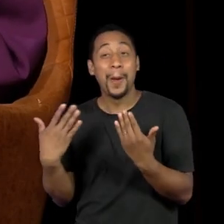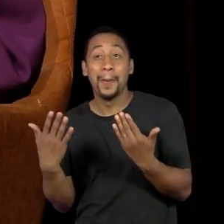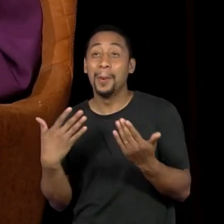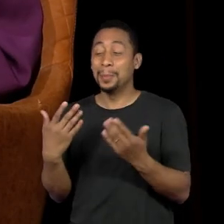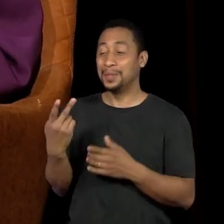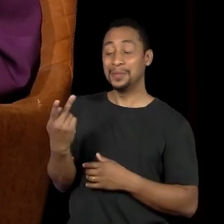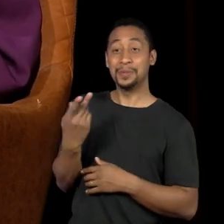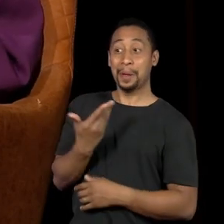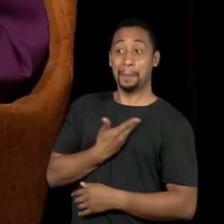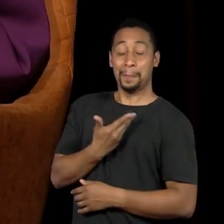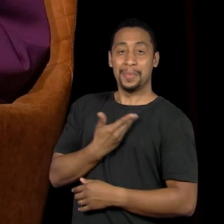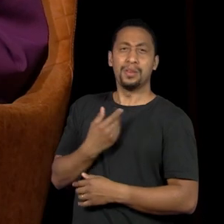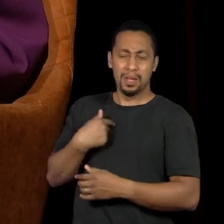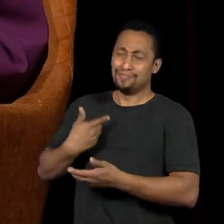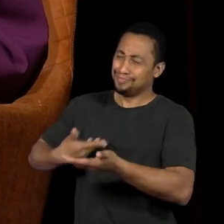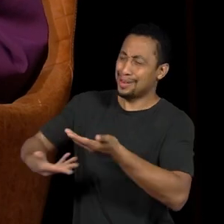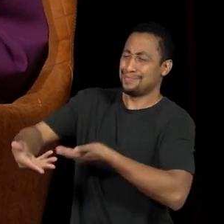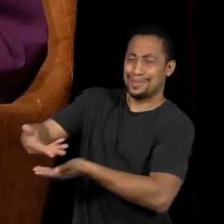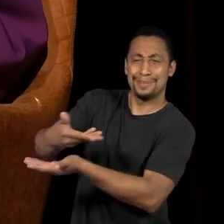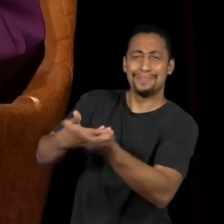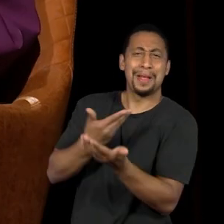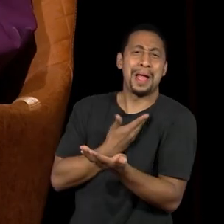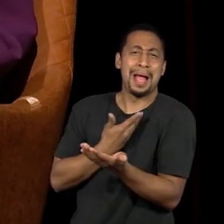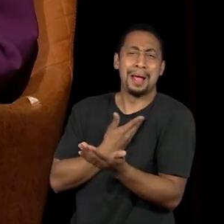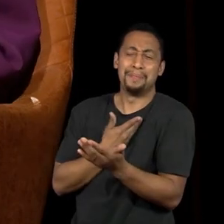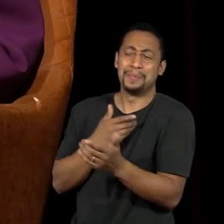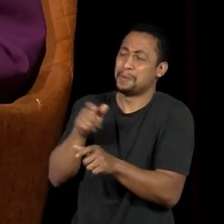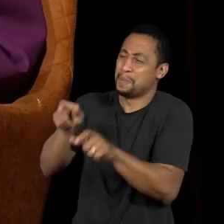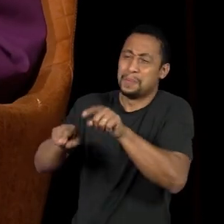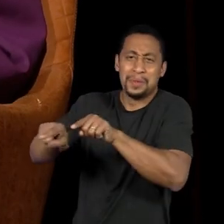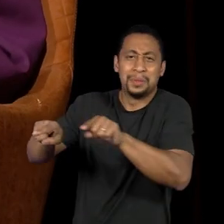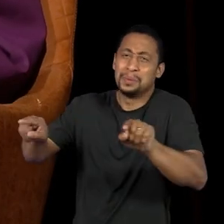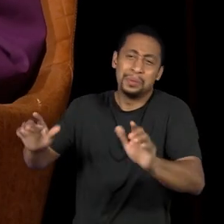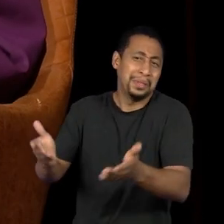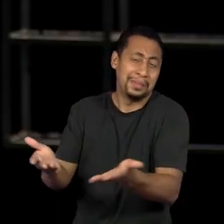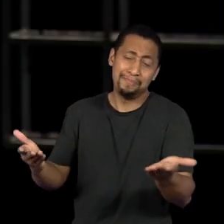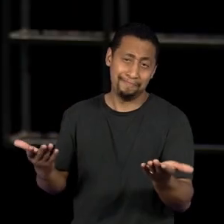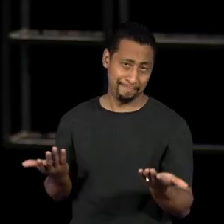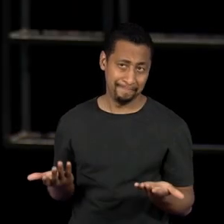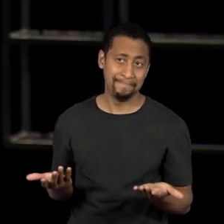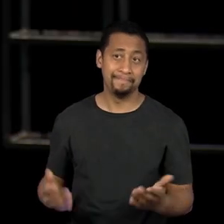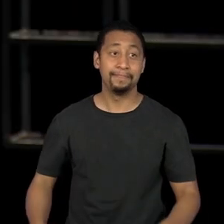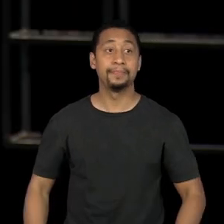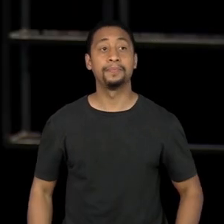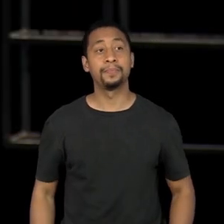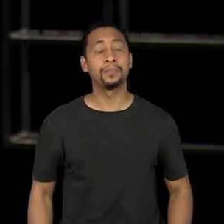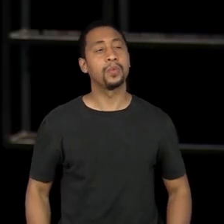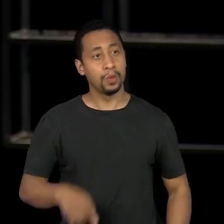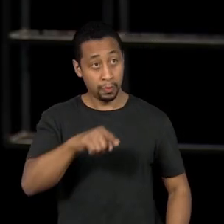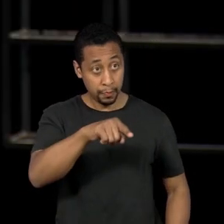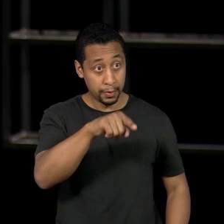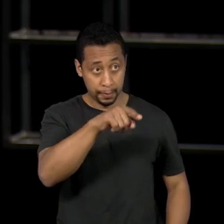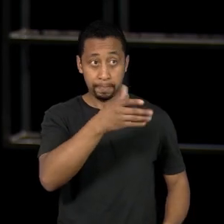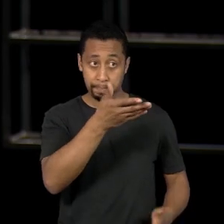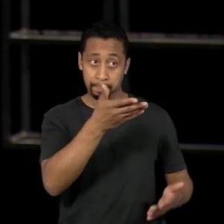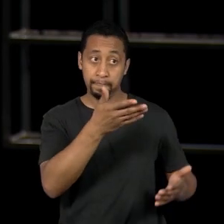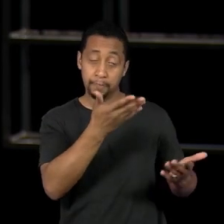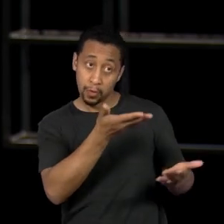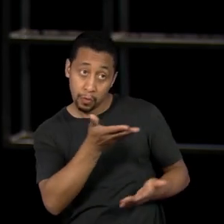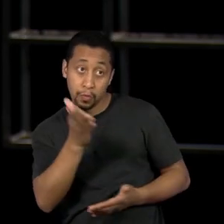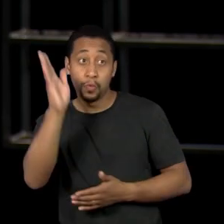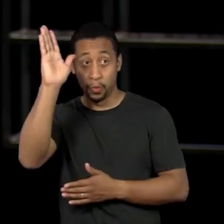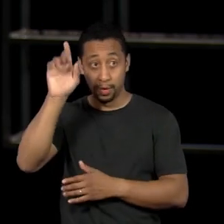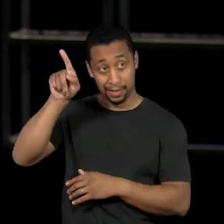amigo das pessoas com as quais eu podia olhar nos olhos. E quando você foi para o balé do Grande Teatro